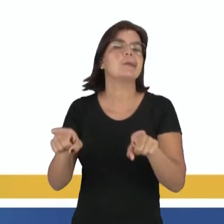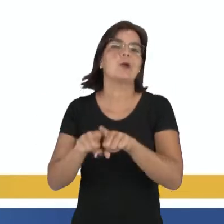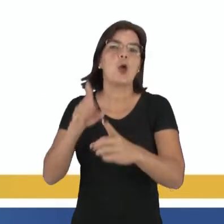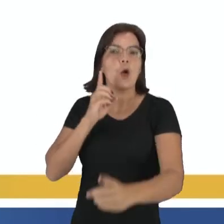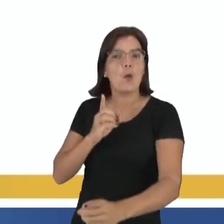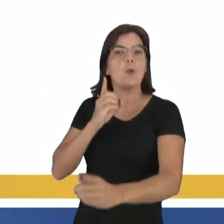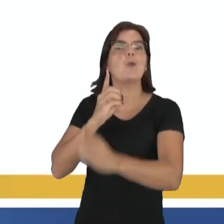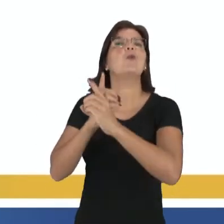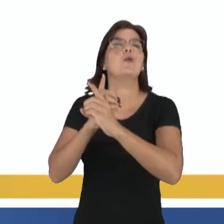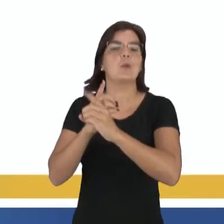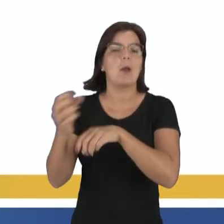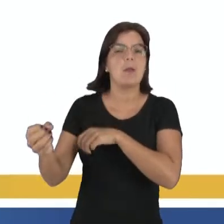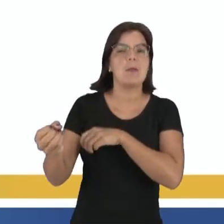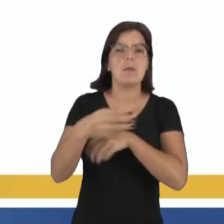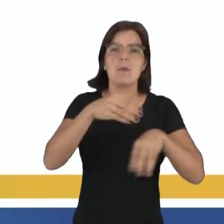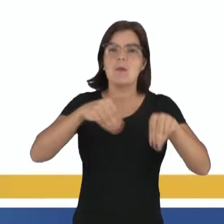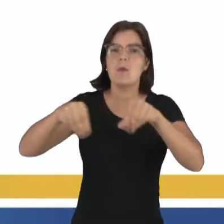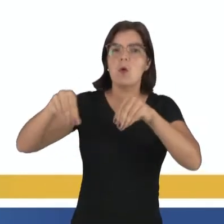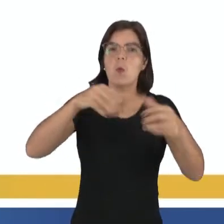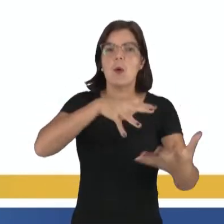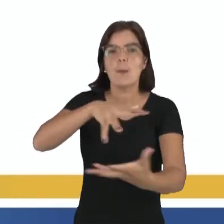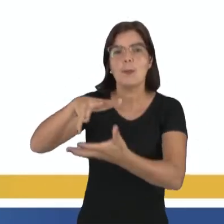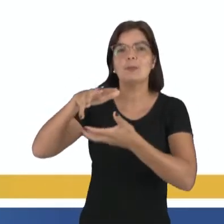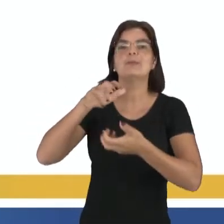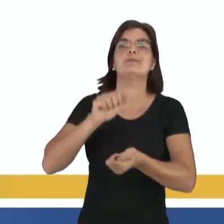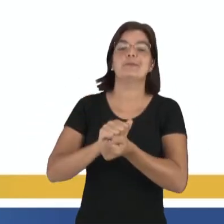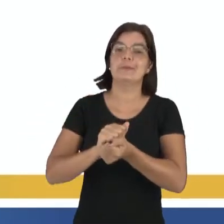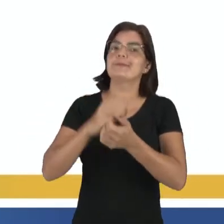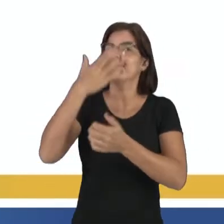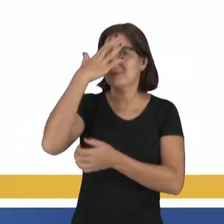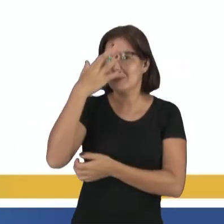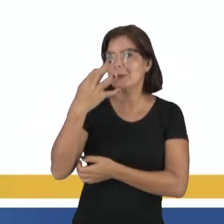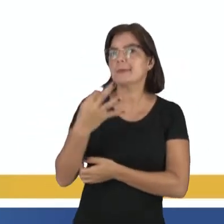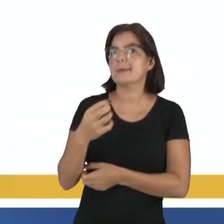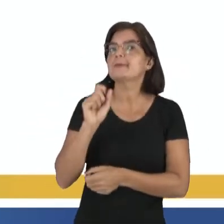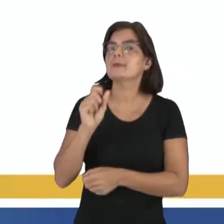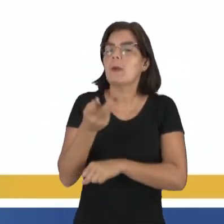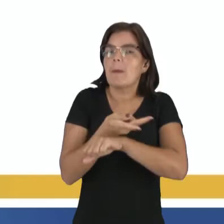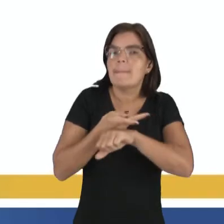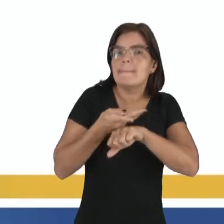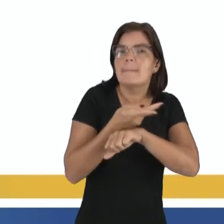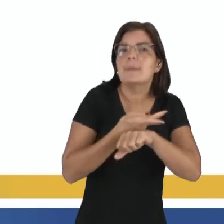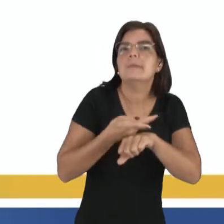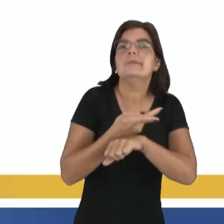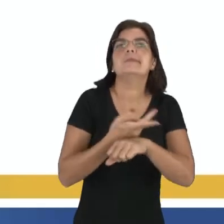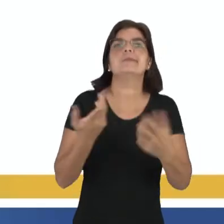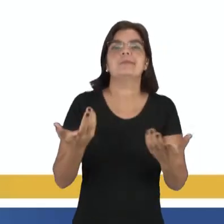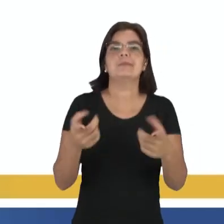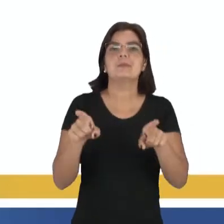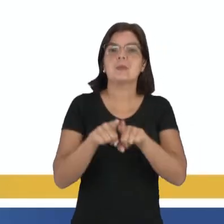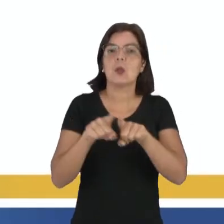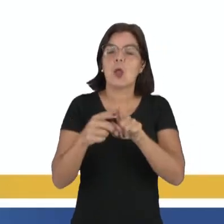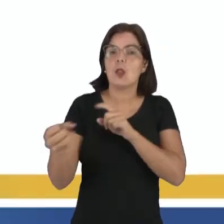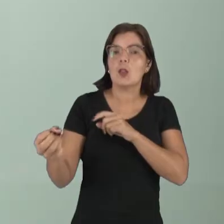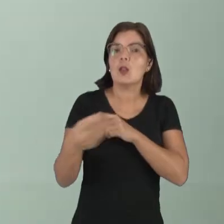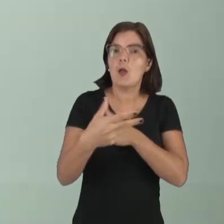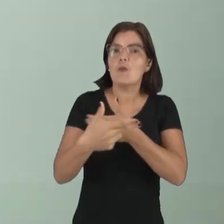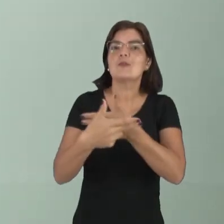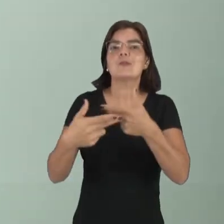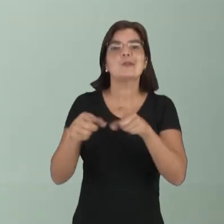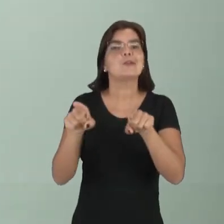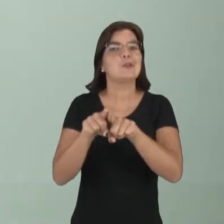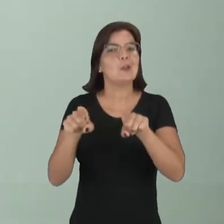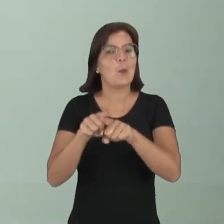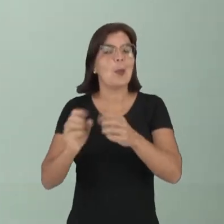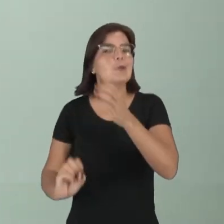que descobriram novas terras pelo mundo inteiro, exatamente em busca de novos mercados e